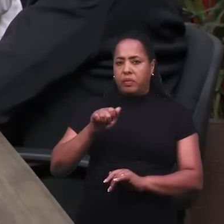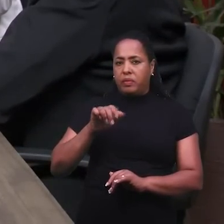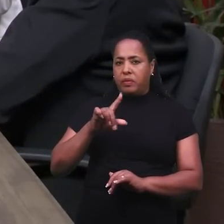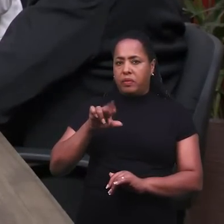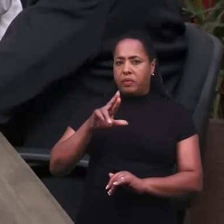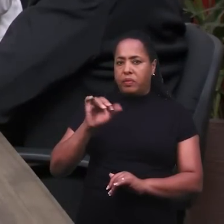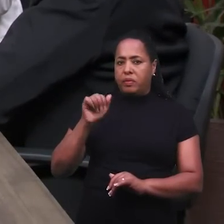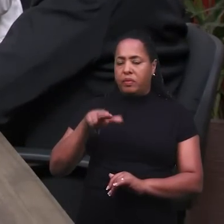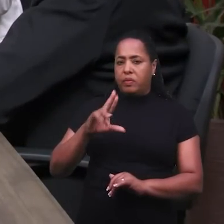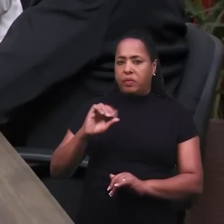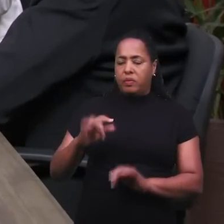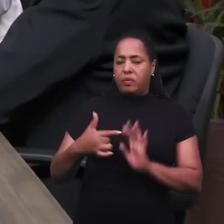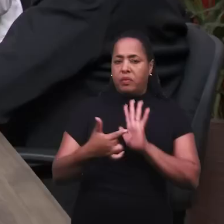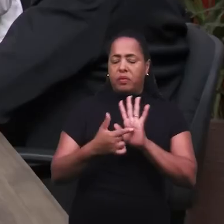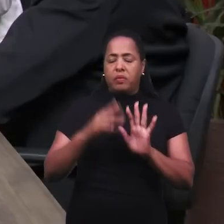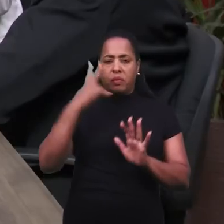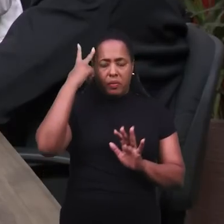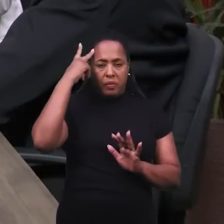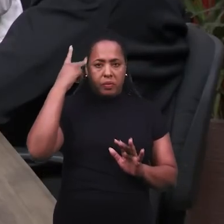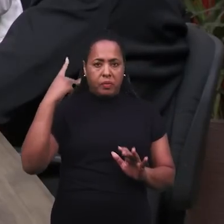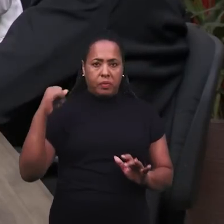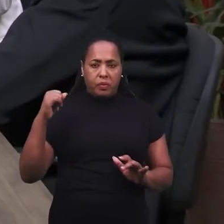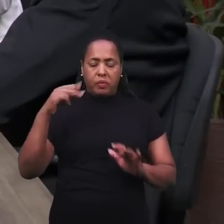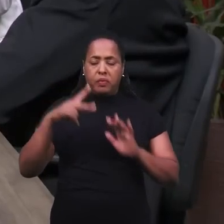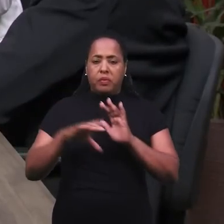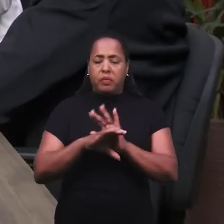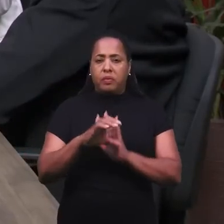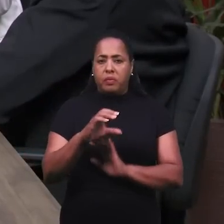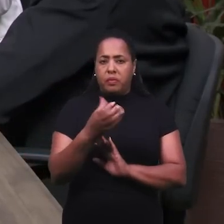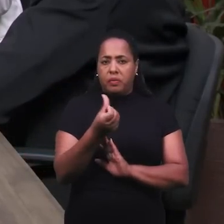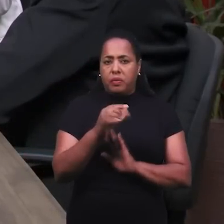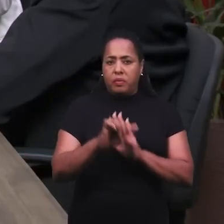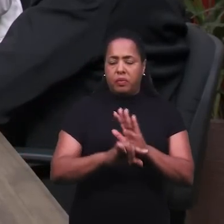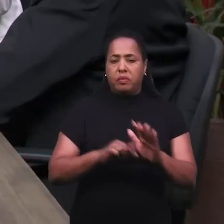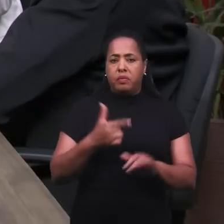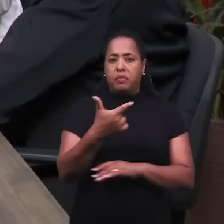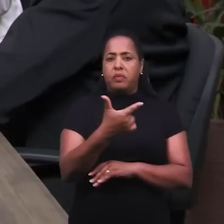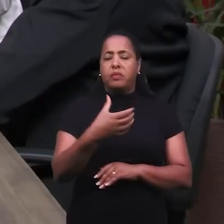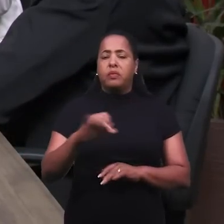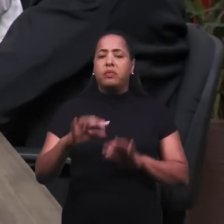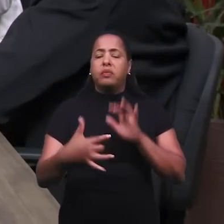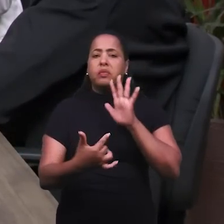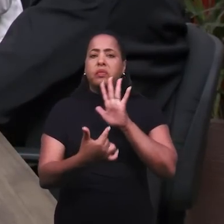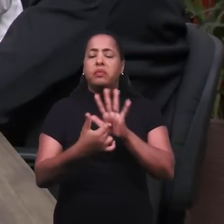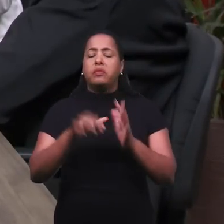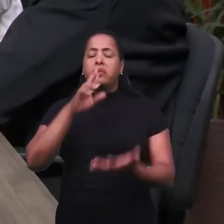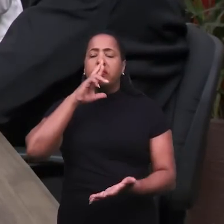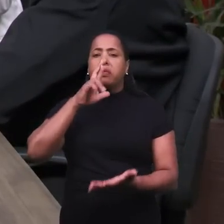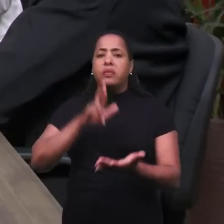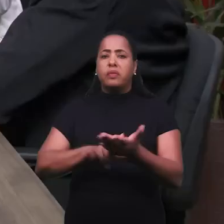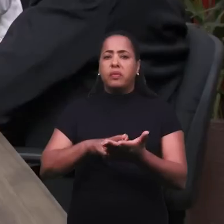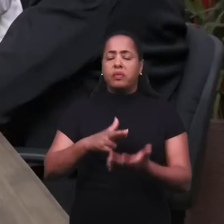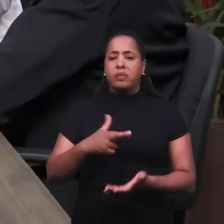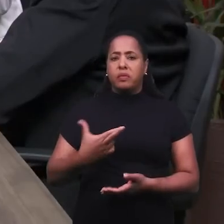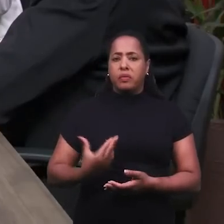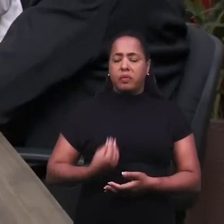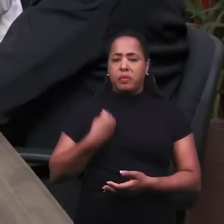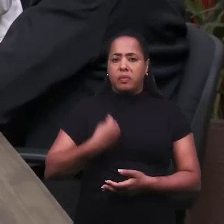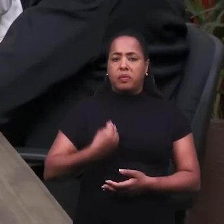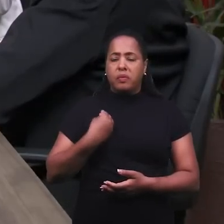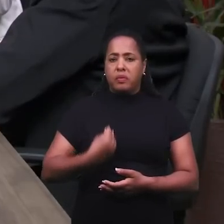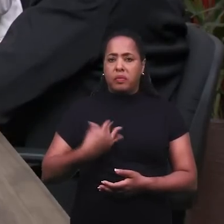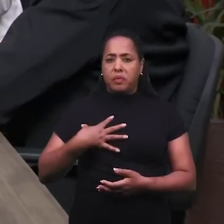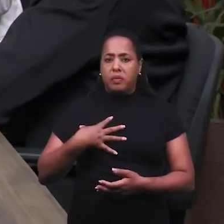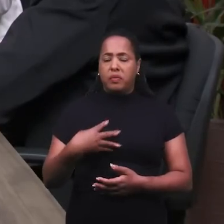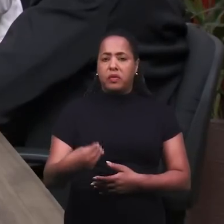é muito interessante quando a gente olha para Provérbios 6:20, que é o resultado na vida do filho